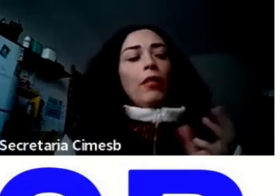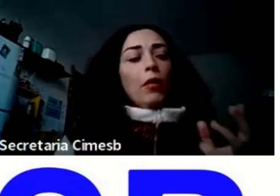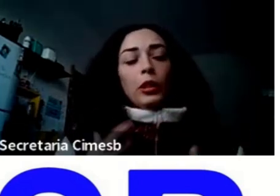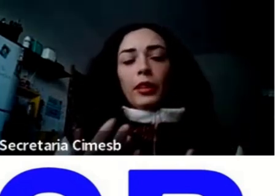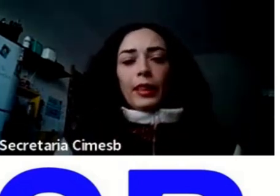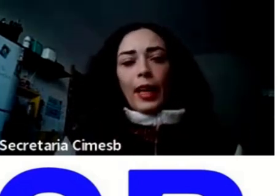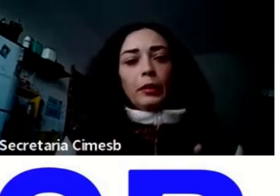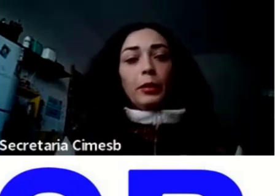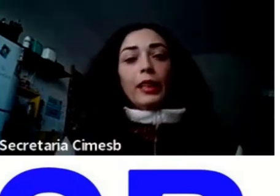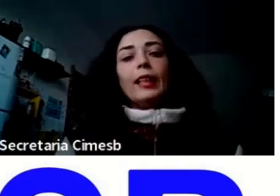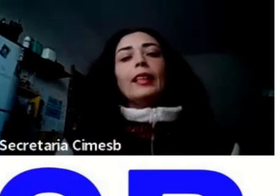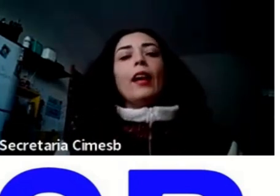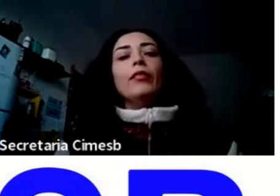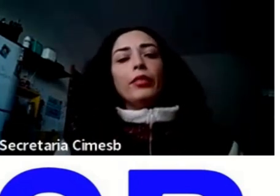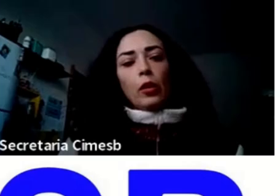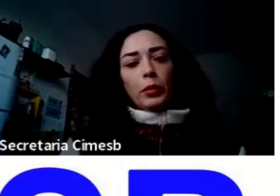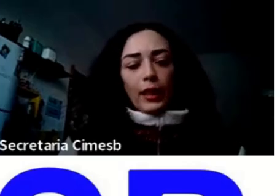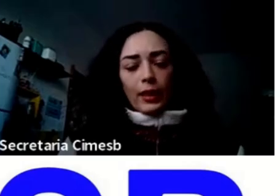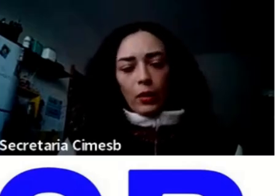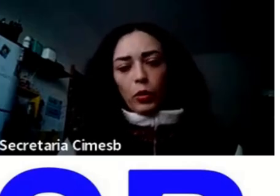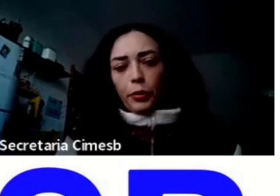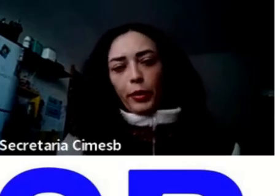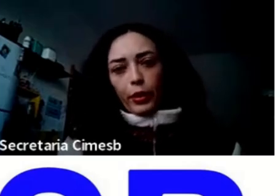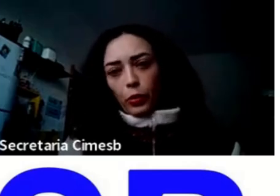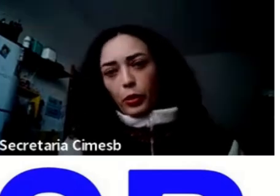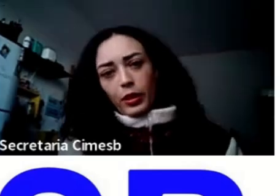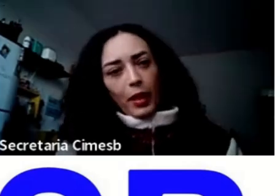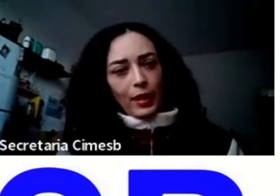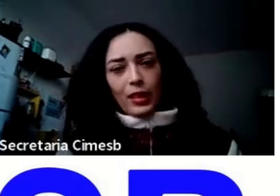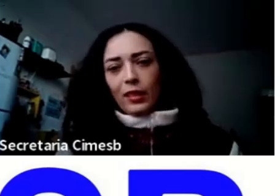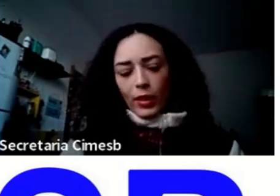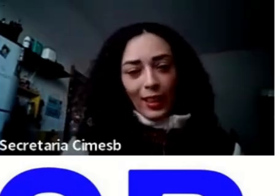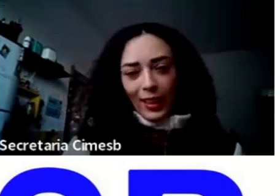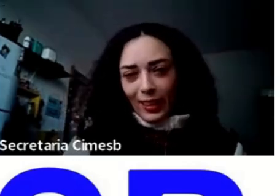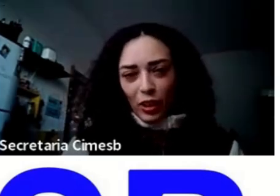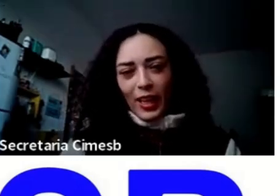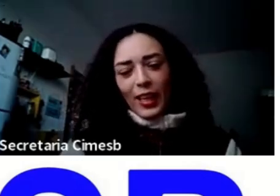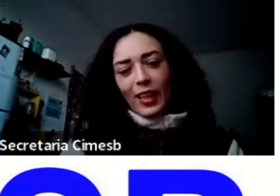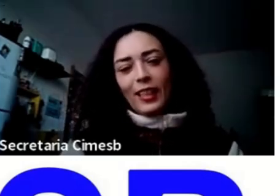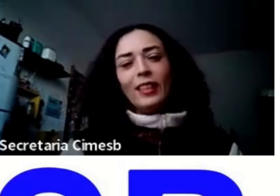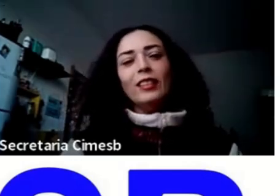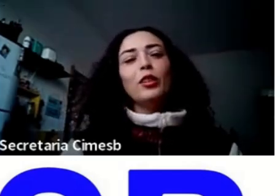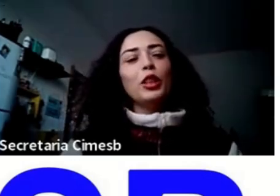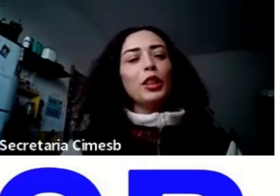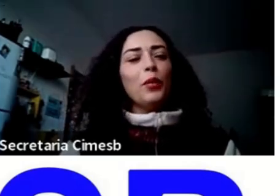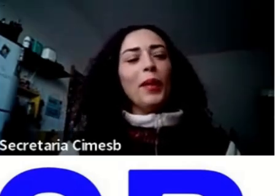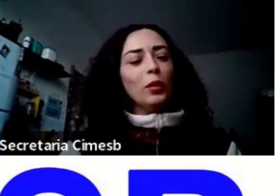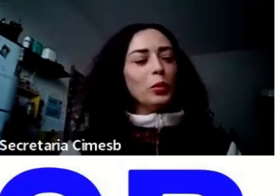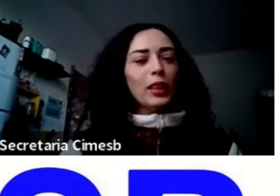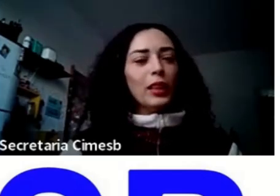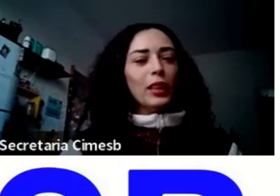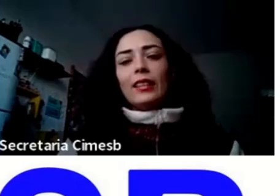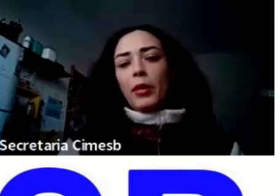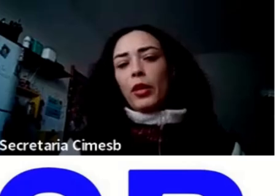e ele ficava muito irritado porque ele tentava fazer a comunicação com os professores, mas quase ninguém entendia ele, e só tinha